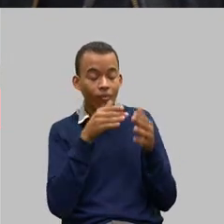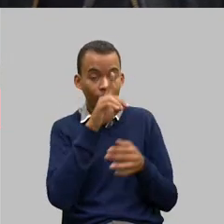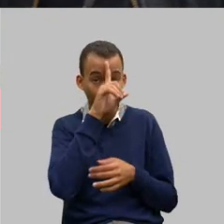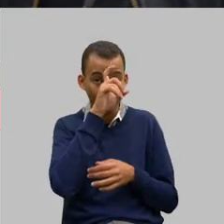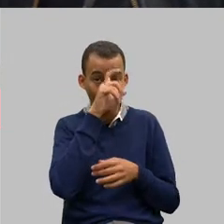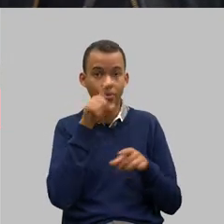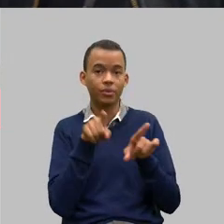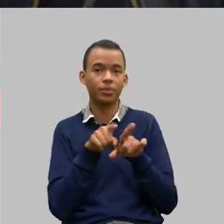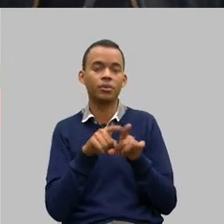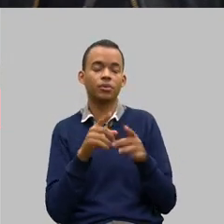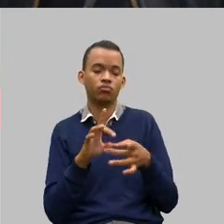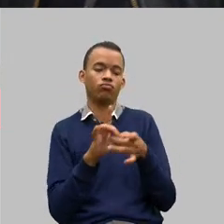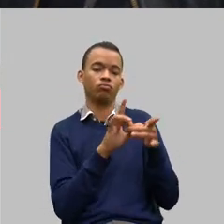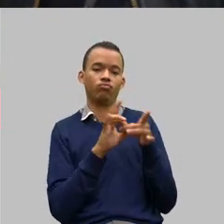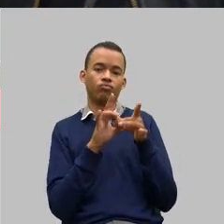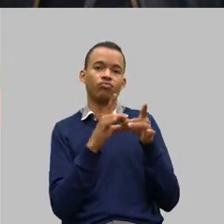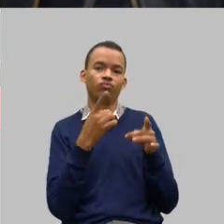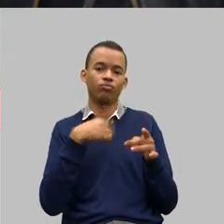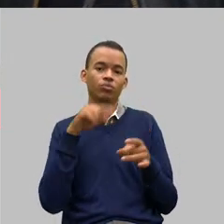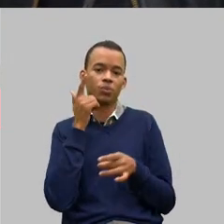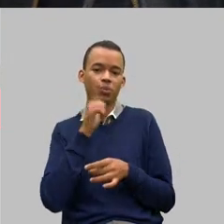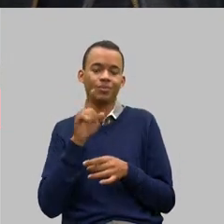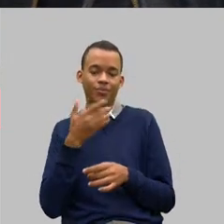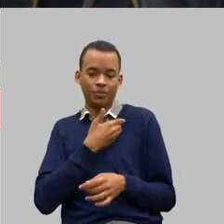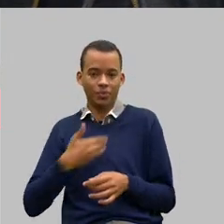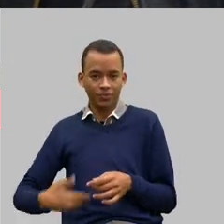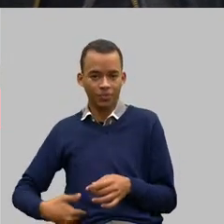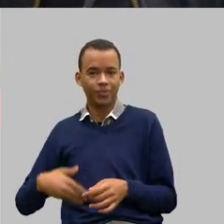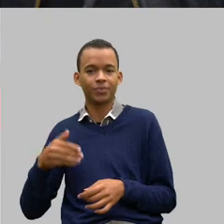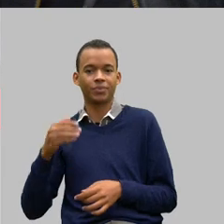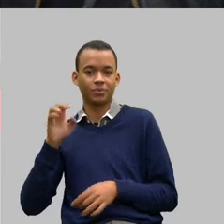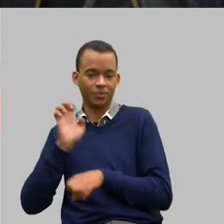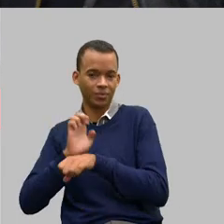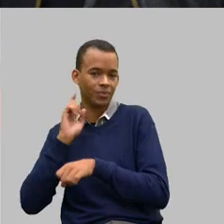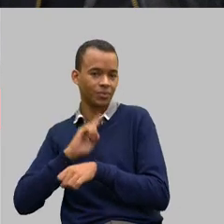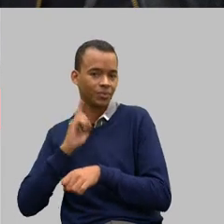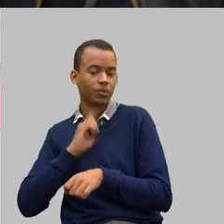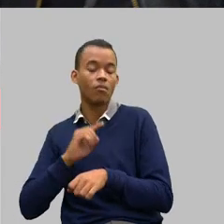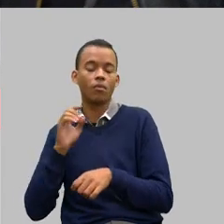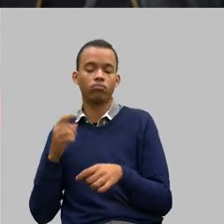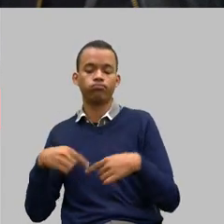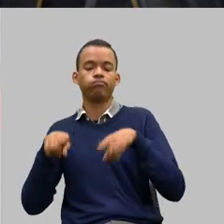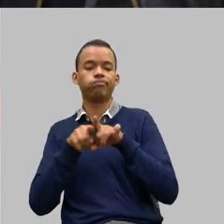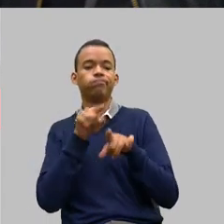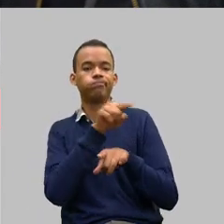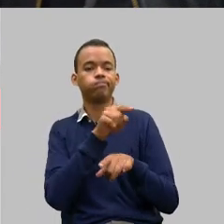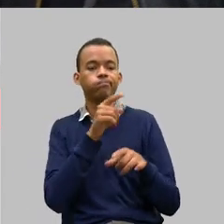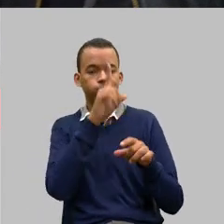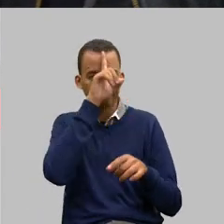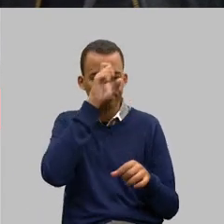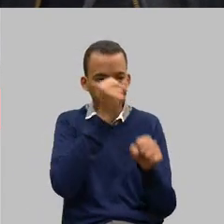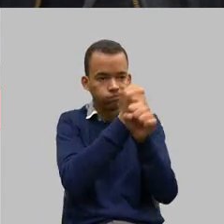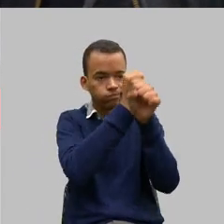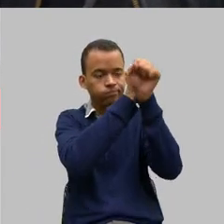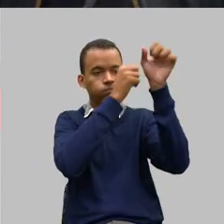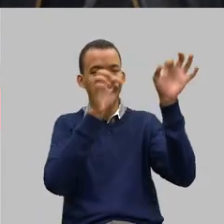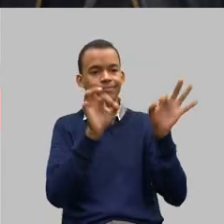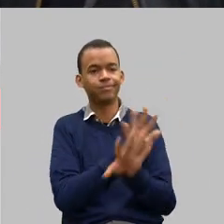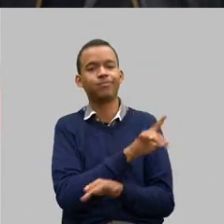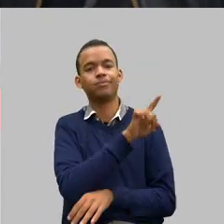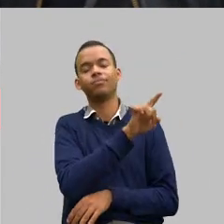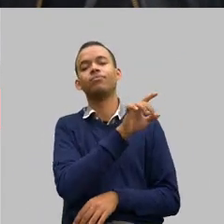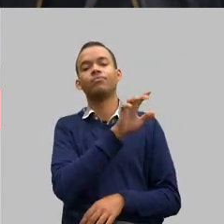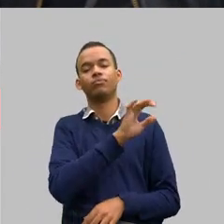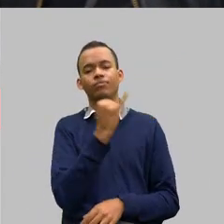e Unidos para que nós possamos aí junto ao governo terminar essa obra e tão importante pra região Leste na